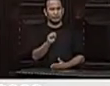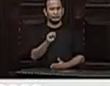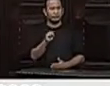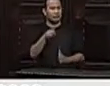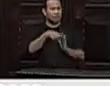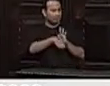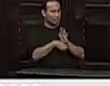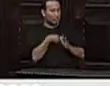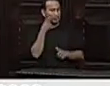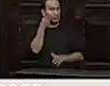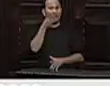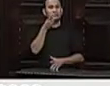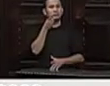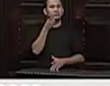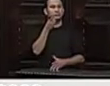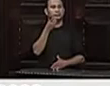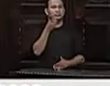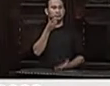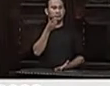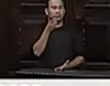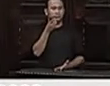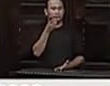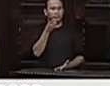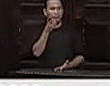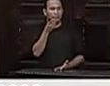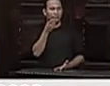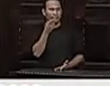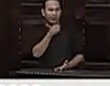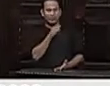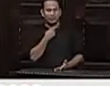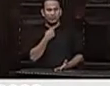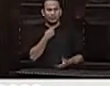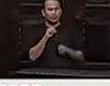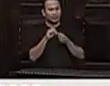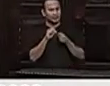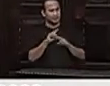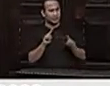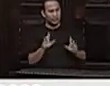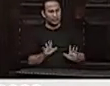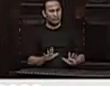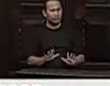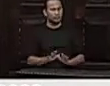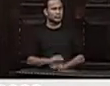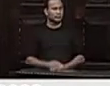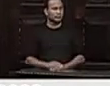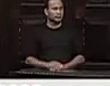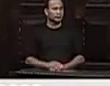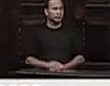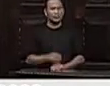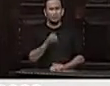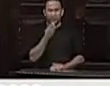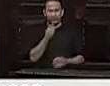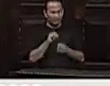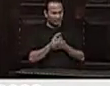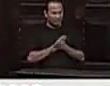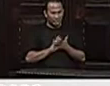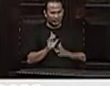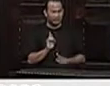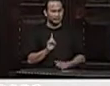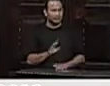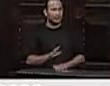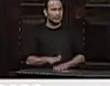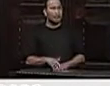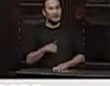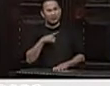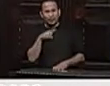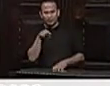de deputados. Não estou dizendo que os deputados não possam fazer boas emendas. Boa parte não faz, não. Mas